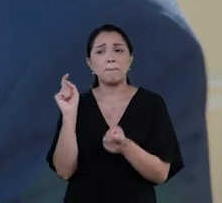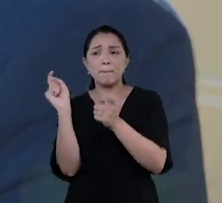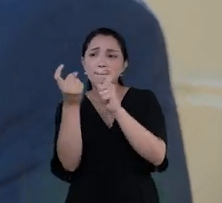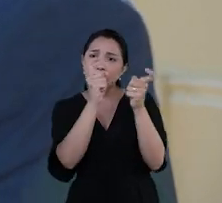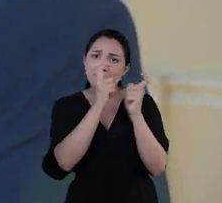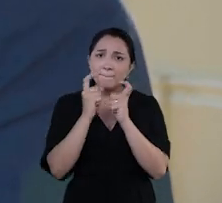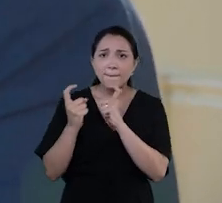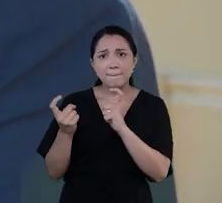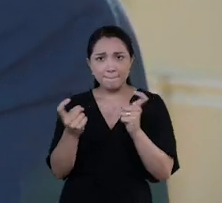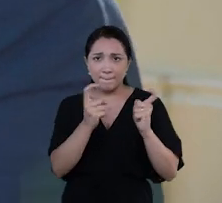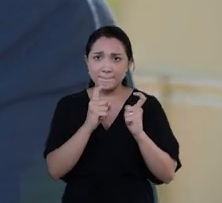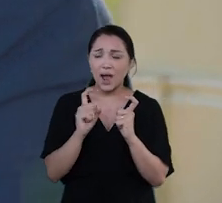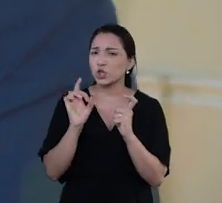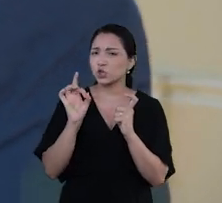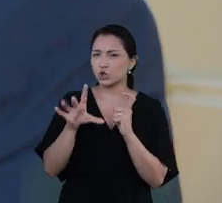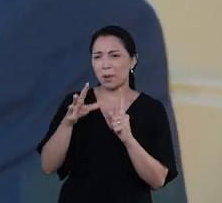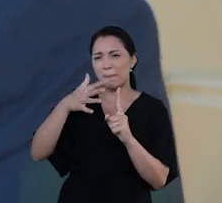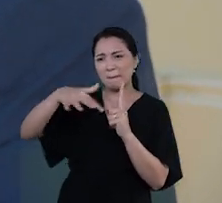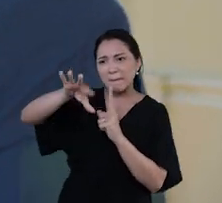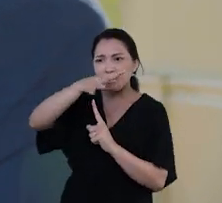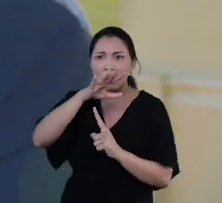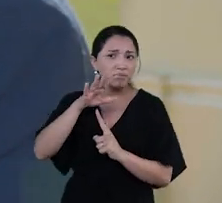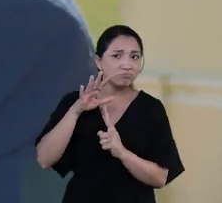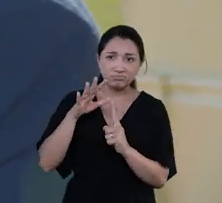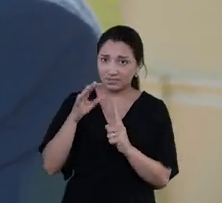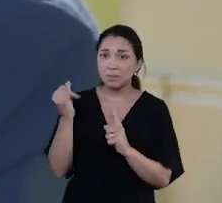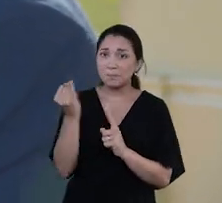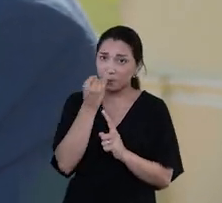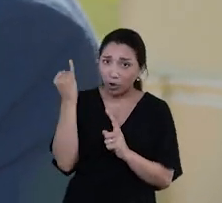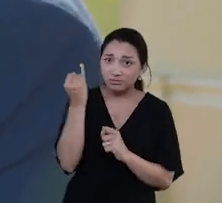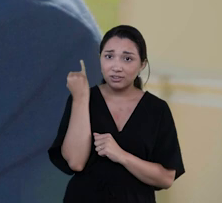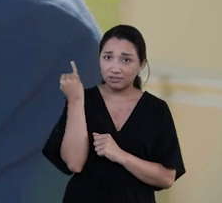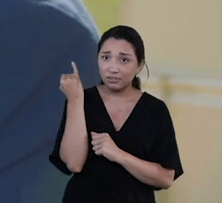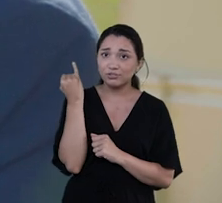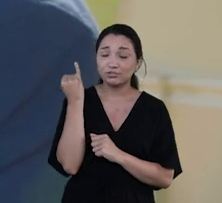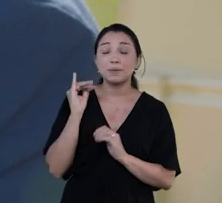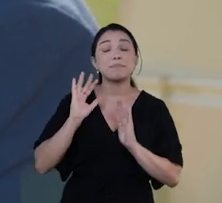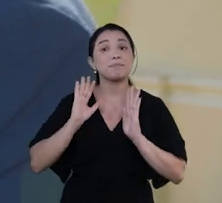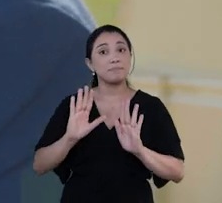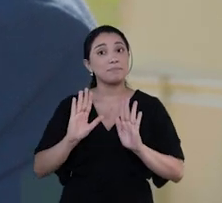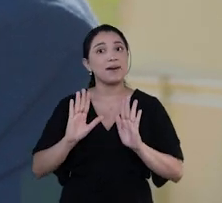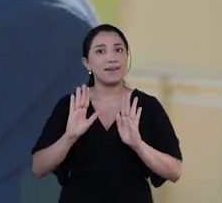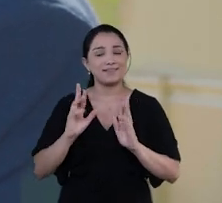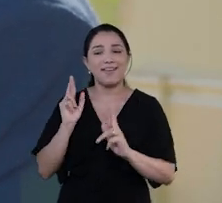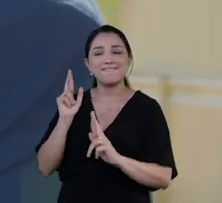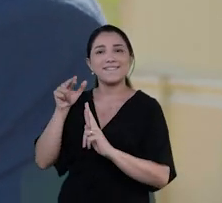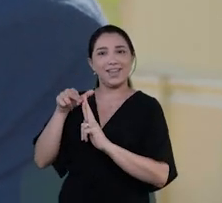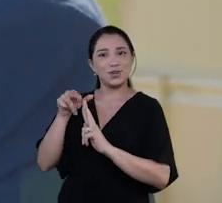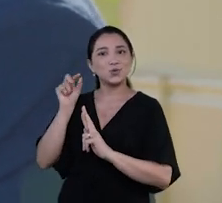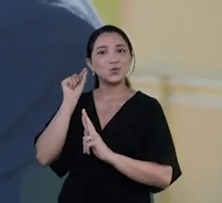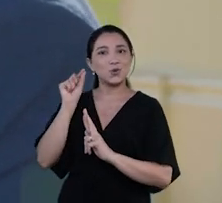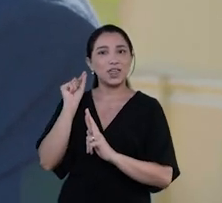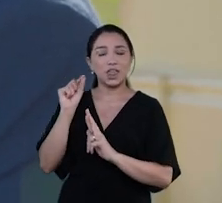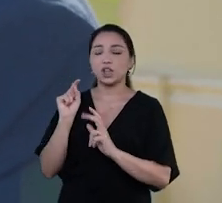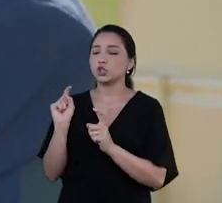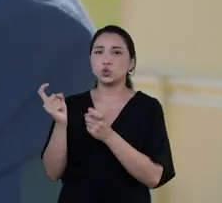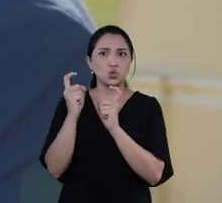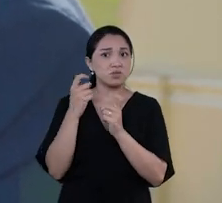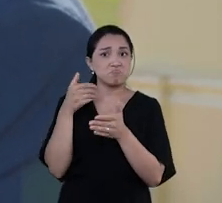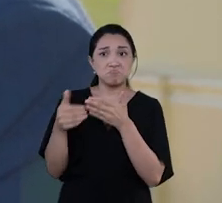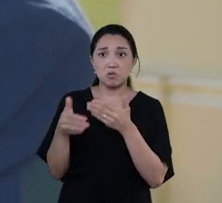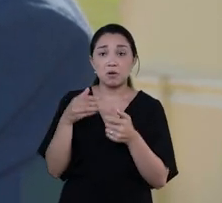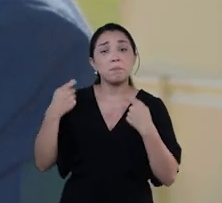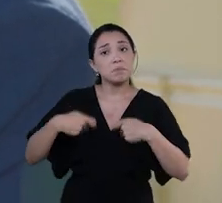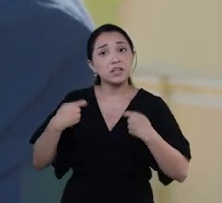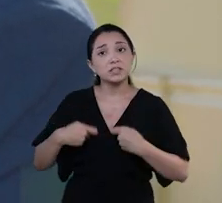pegada ambiental etc que é muito importante mas eu eu sempre faço essa referência que qualquer discussão tem que